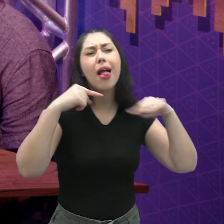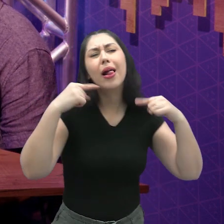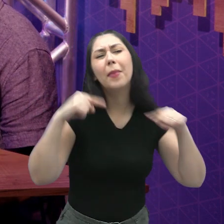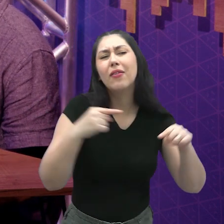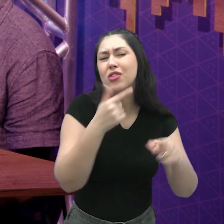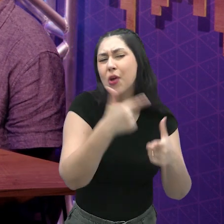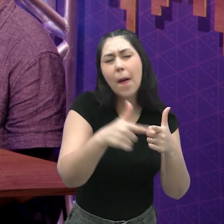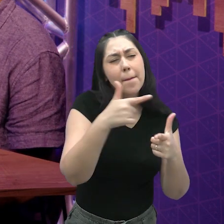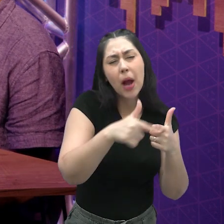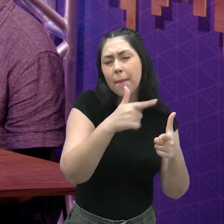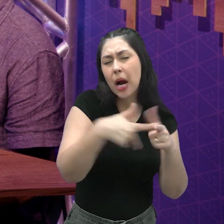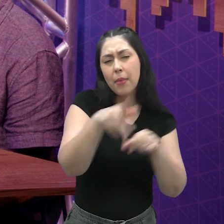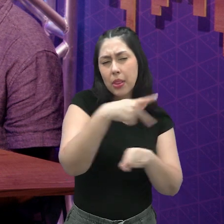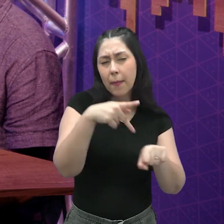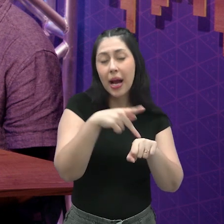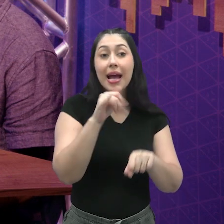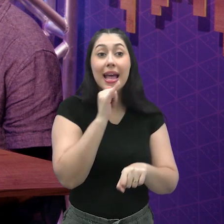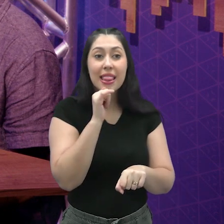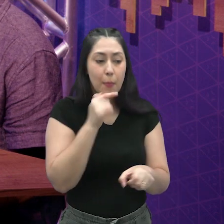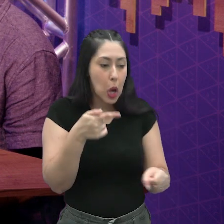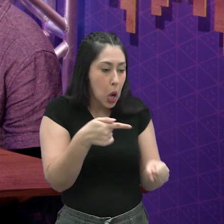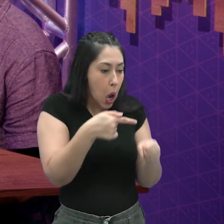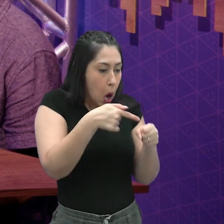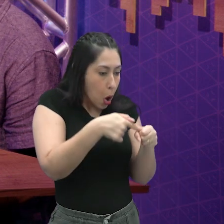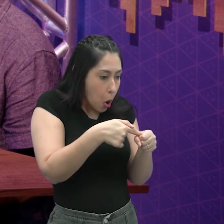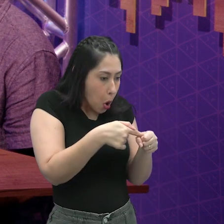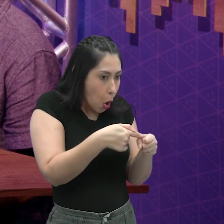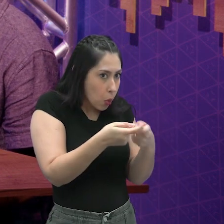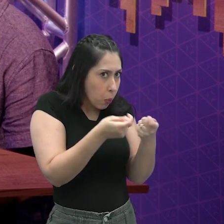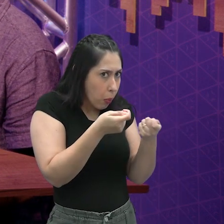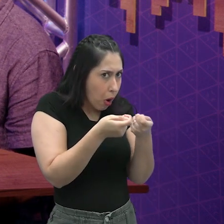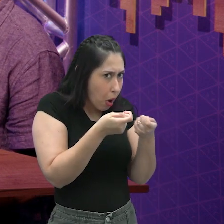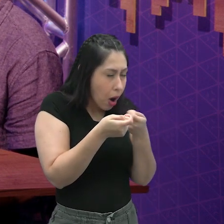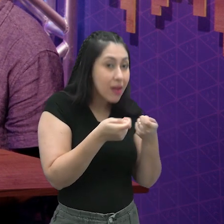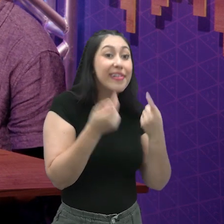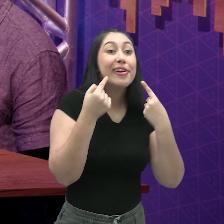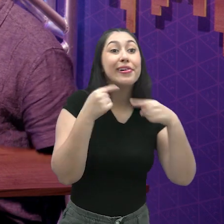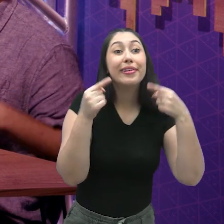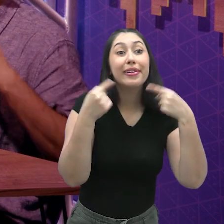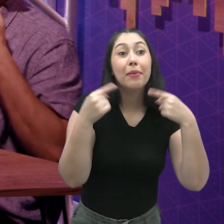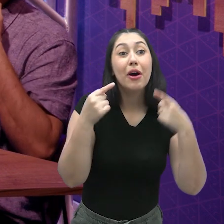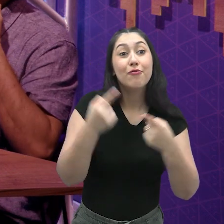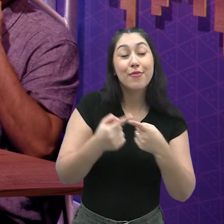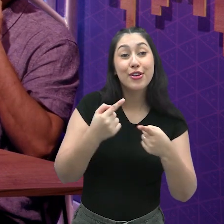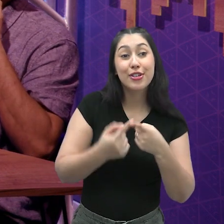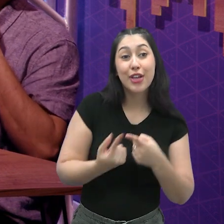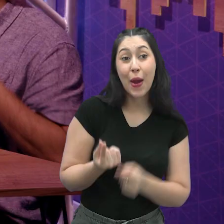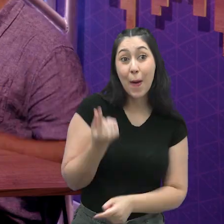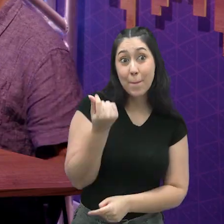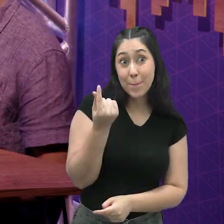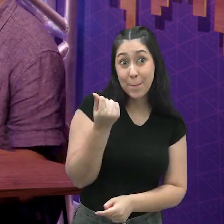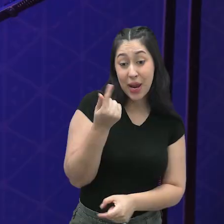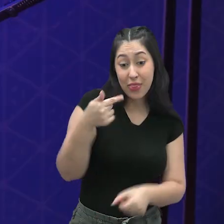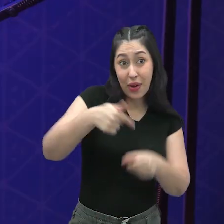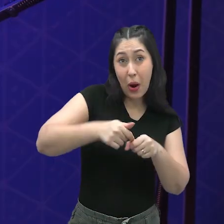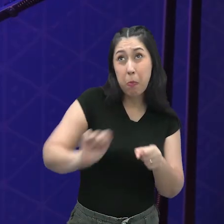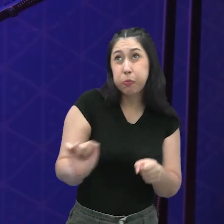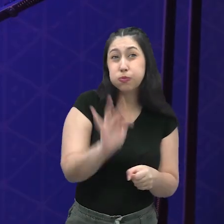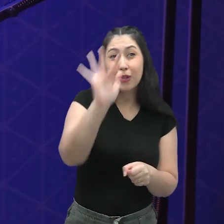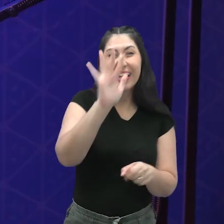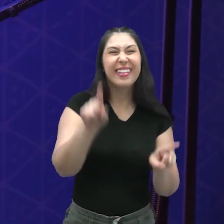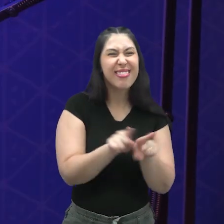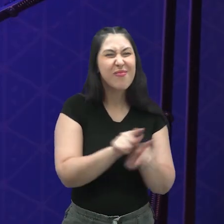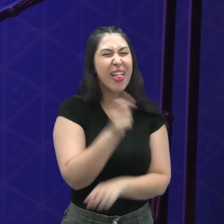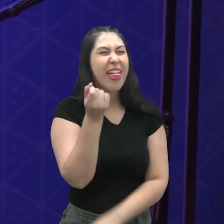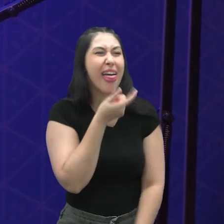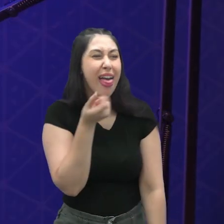situação do país, ou seja, tinha a canção Racionamento da Gasolina, onde ele criticava a alta no preço da gasolina e de maneira